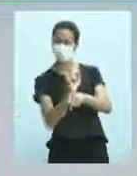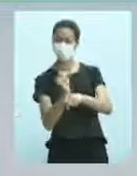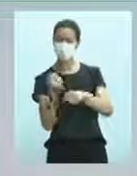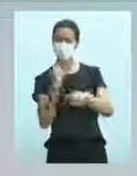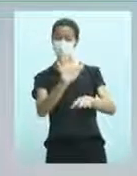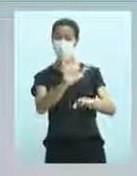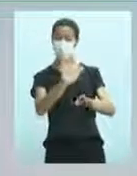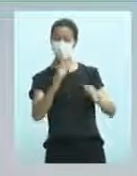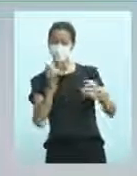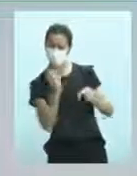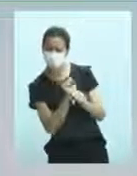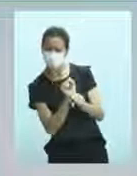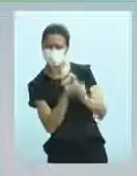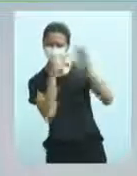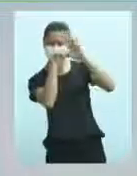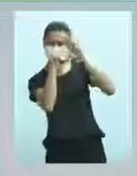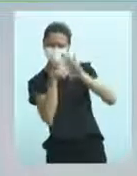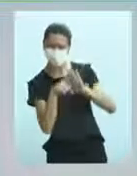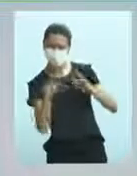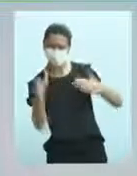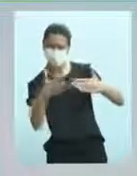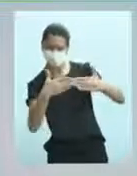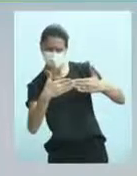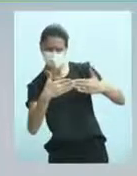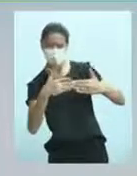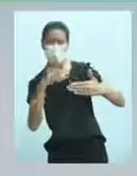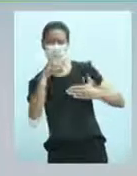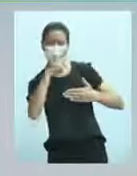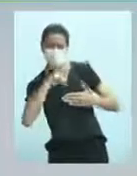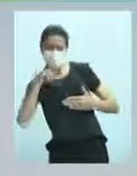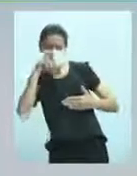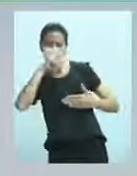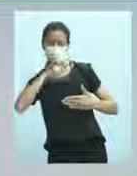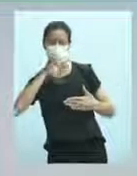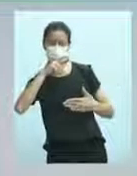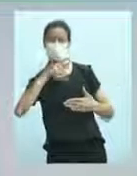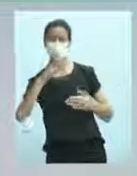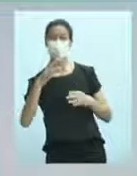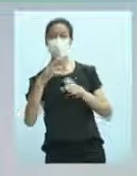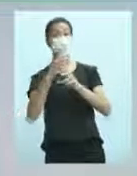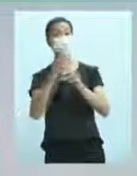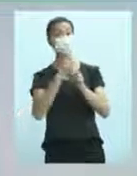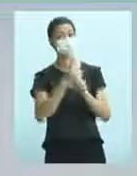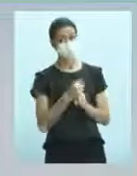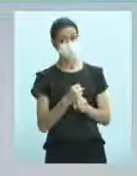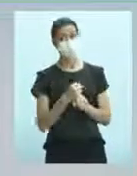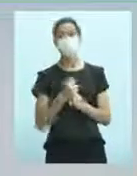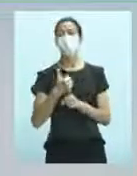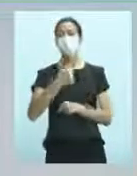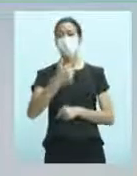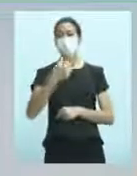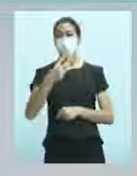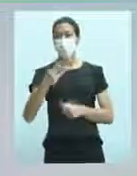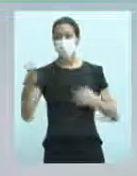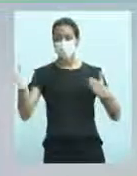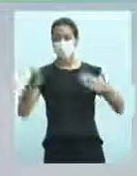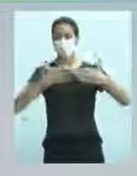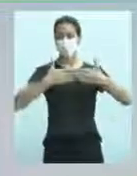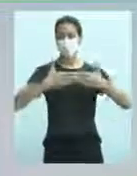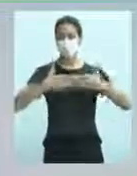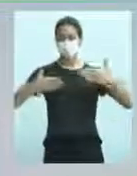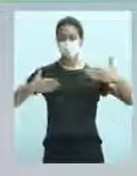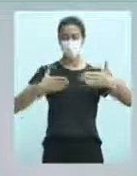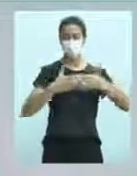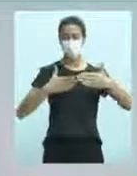milhares de pessoas foram feitas a tríade na na cnc barreiras sanitárias que a dentro do